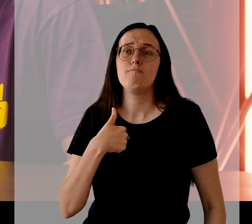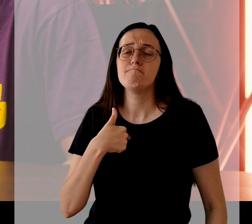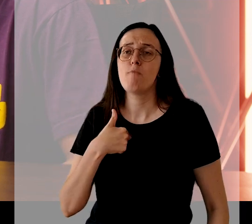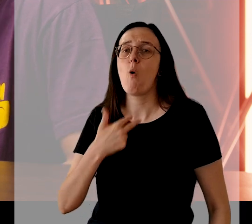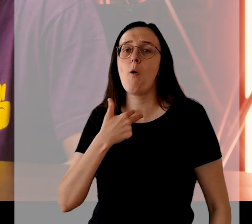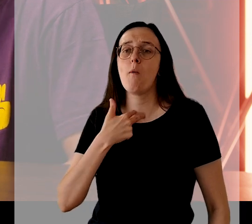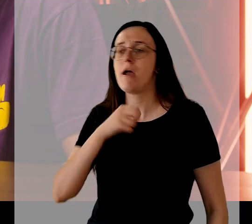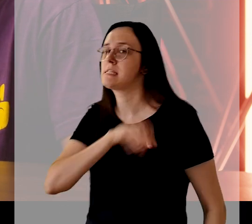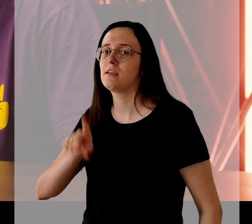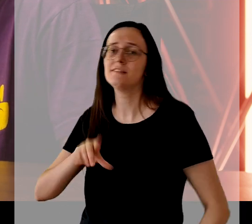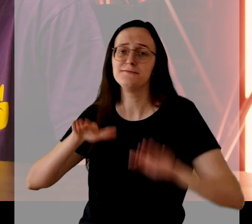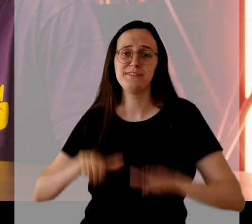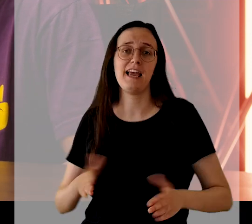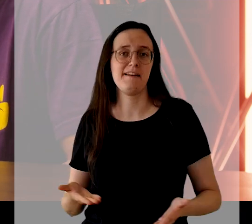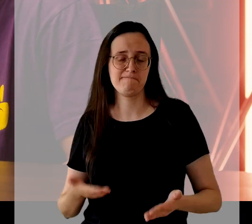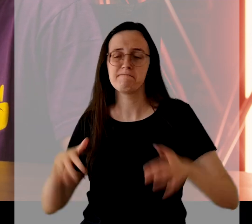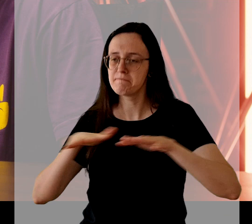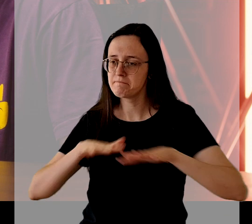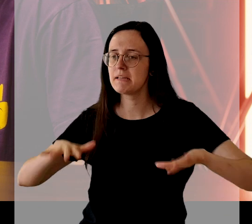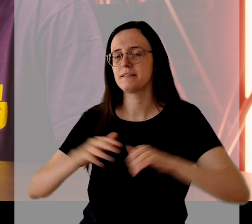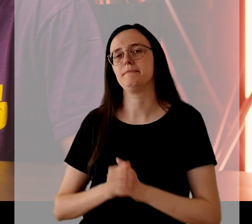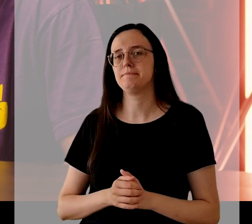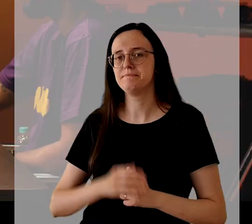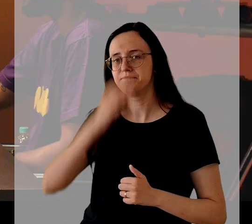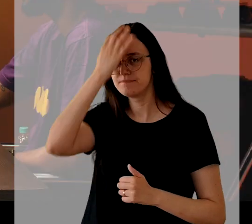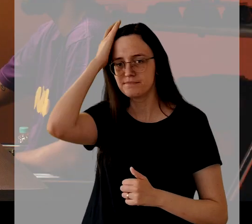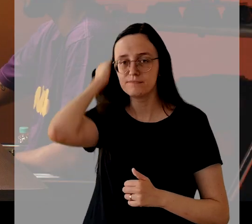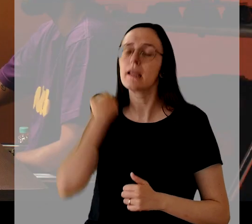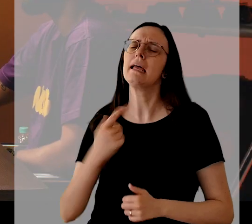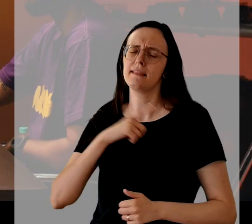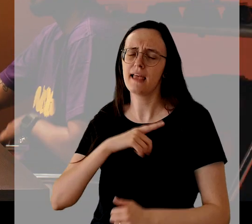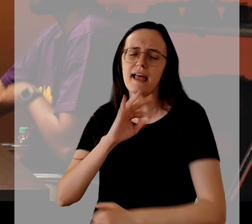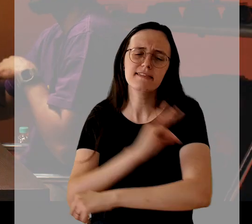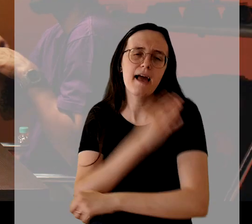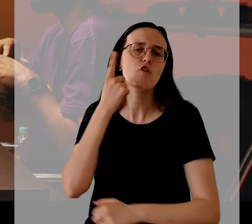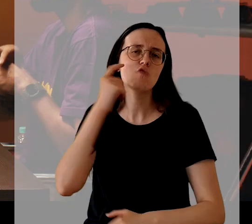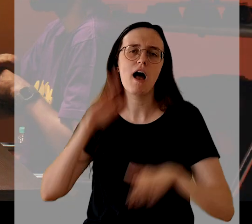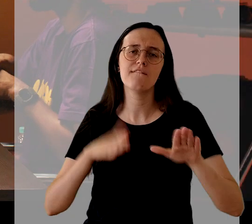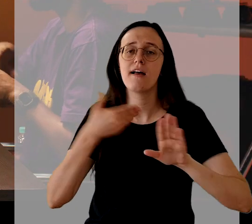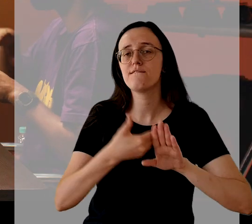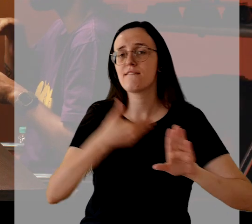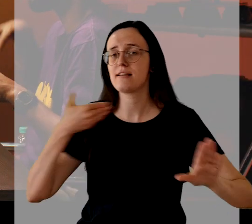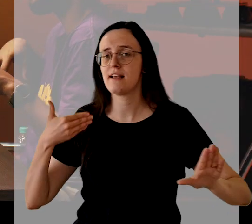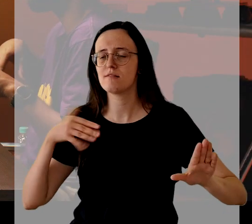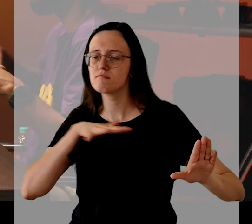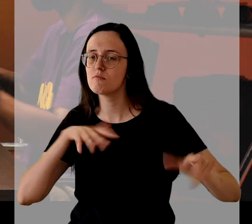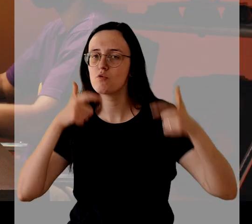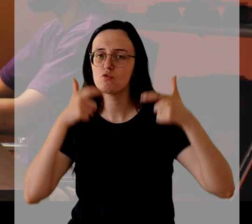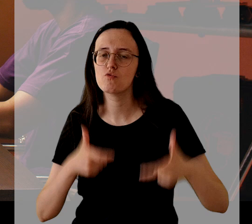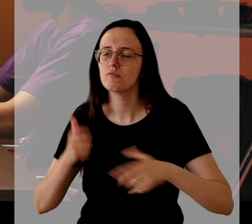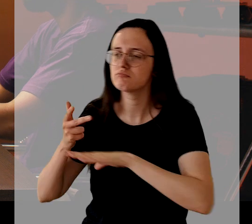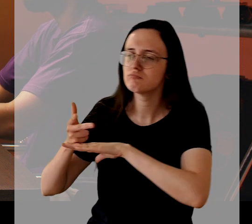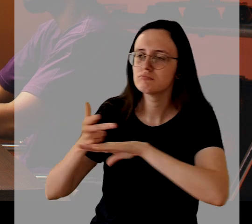idealmente, ela não pode sair muito ali do set de filmagem. Ela vai estar, de frente ao técnico de som, que vai estar muitas vezes afastado